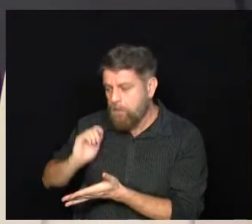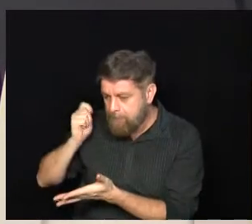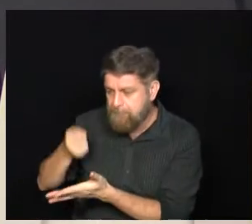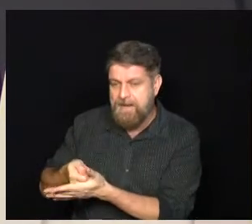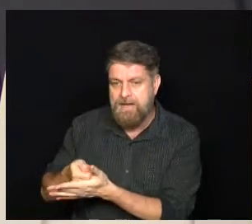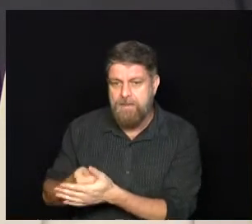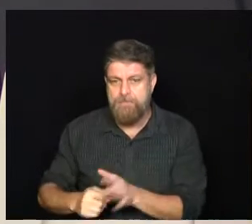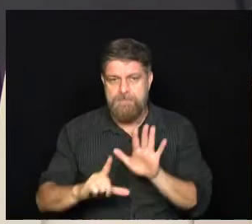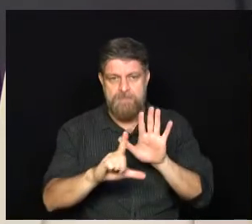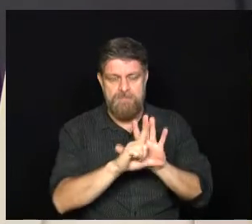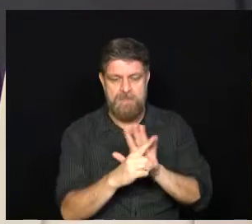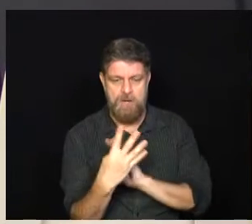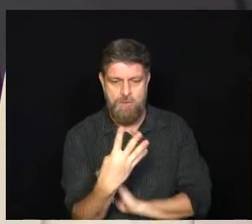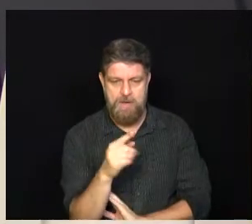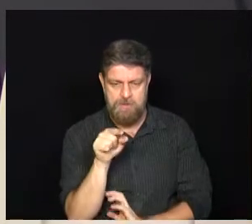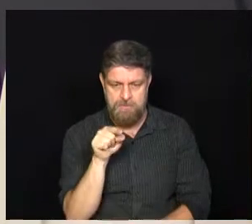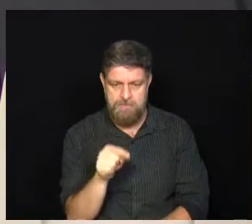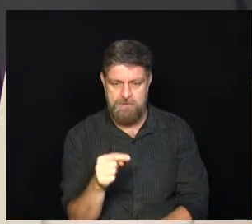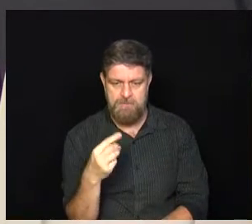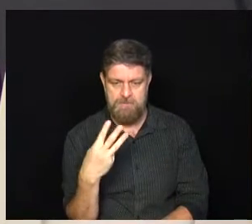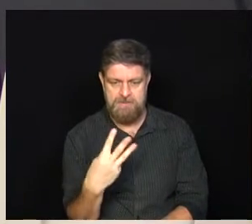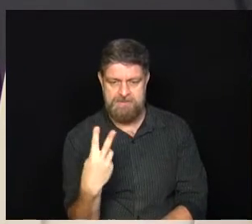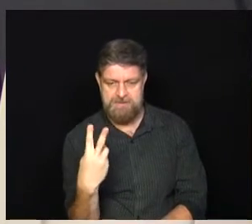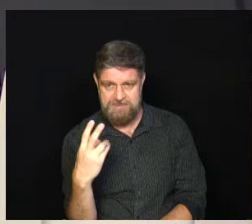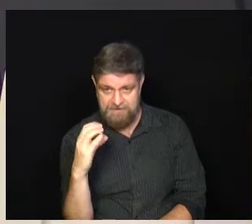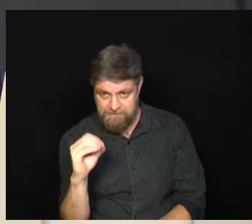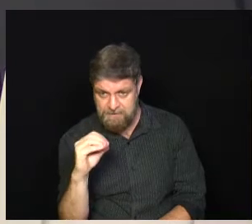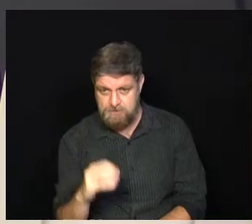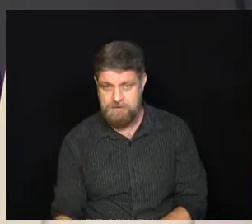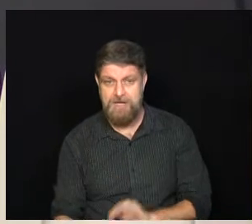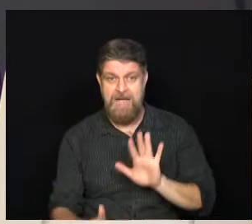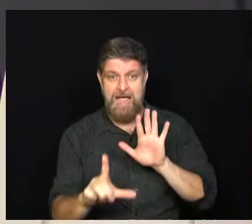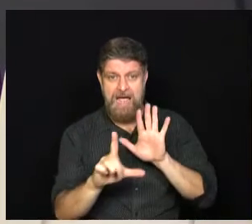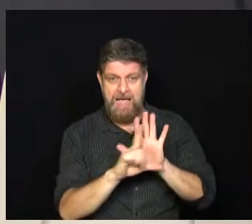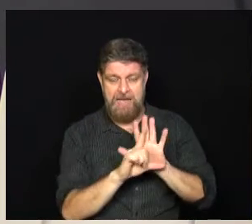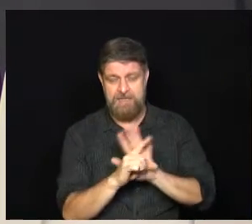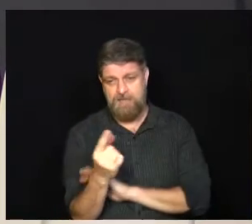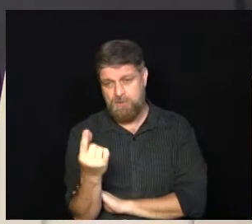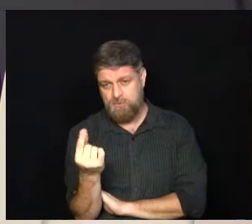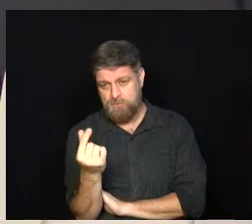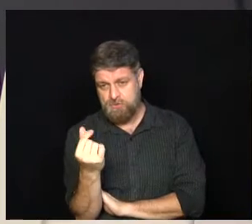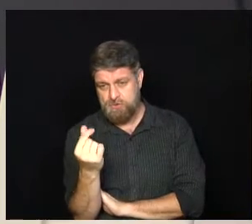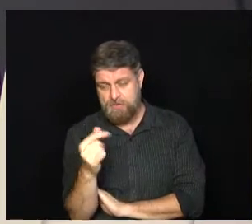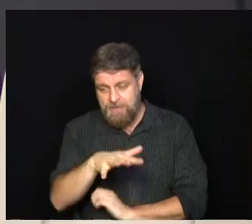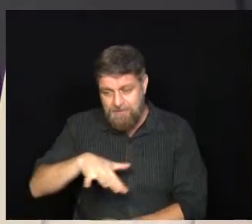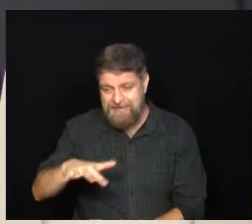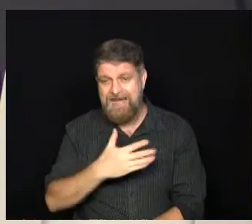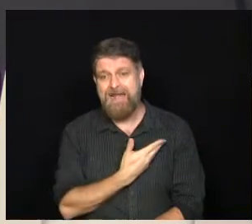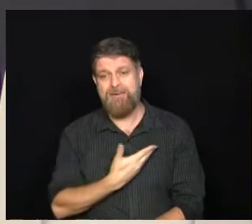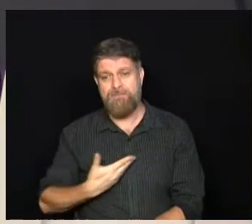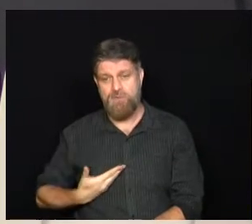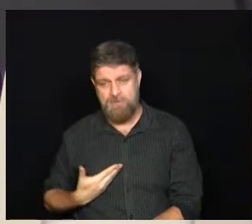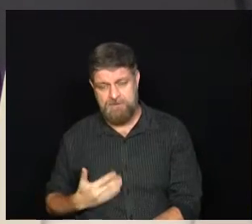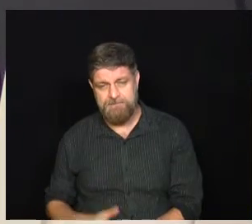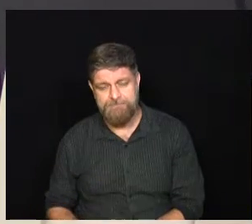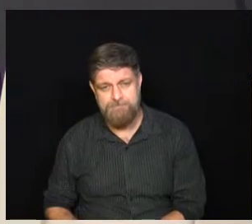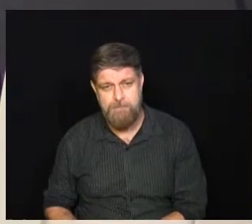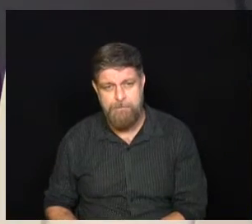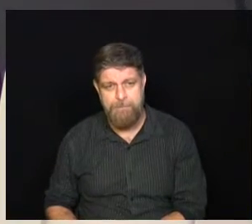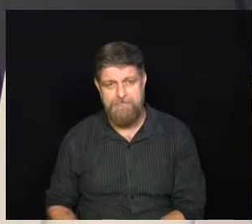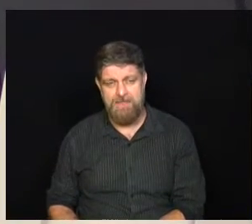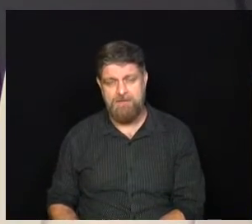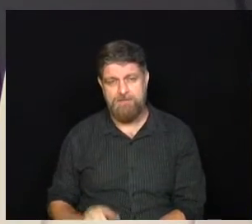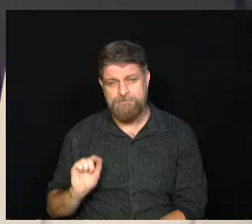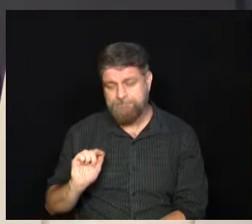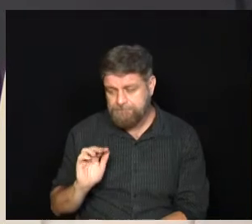Lei 4.320, que é a lei financeira aí dos órgãos públicos. Então, é uma